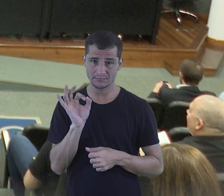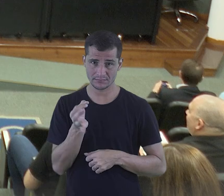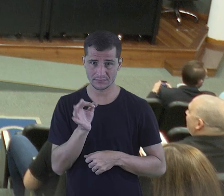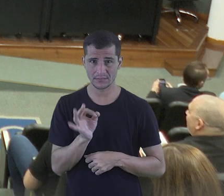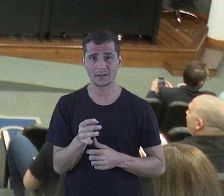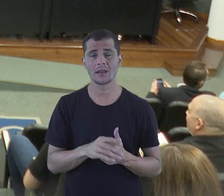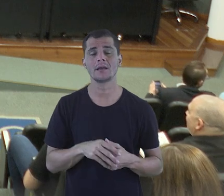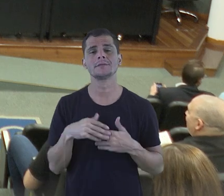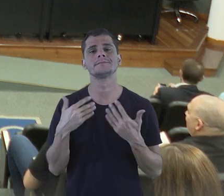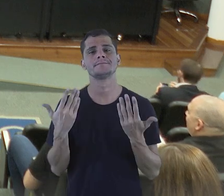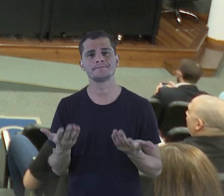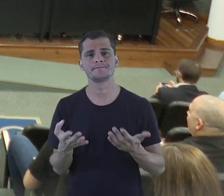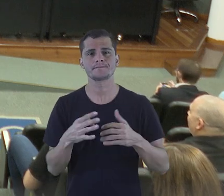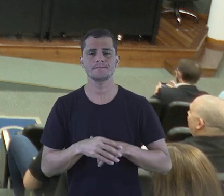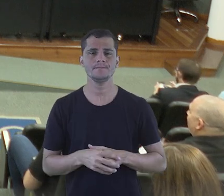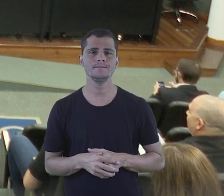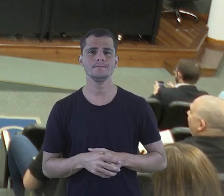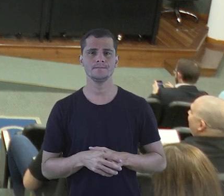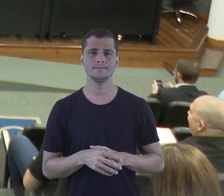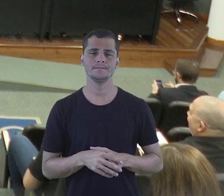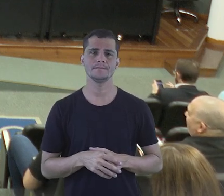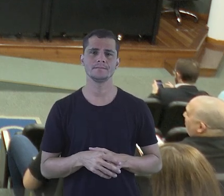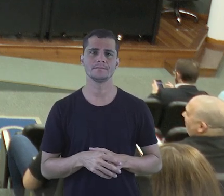tá então vamos lá